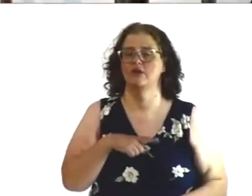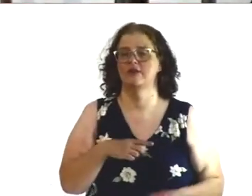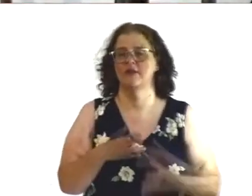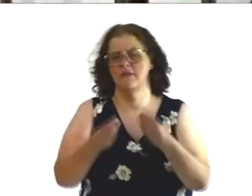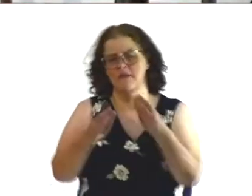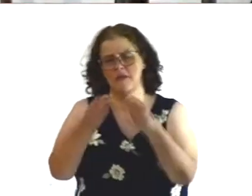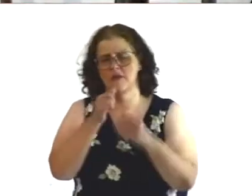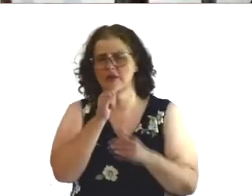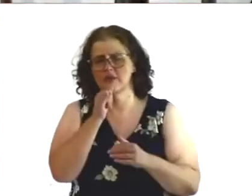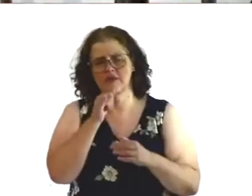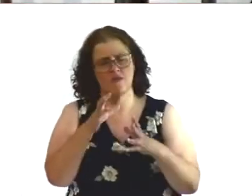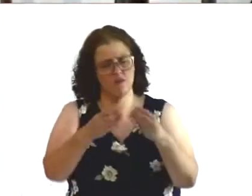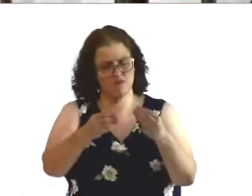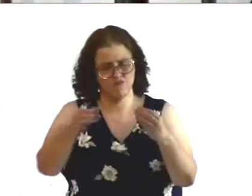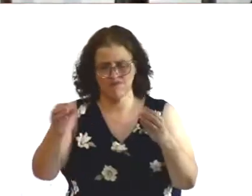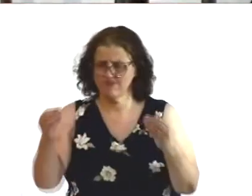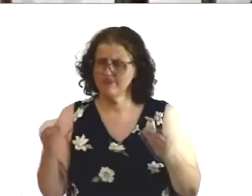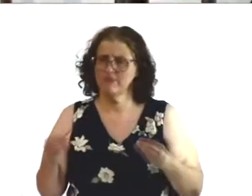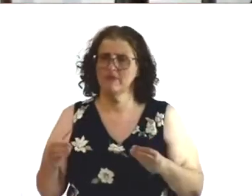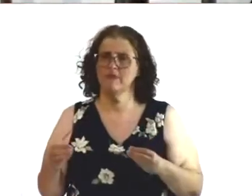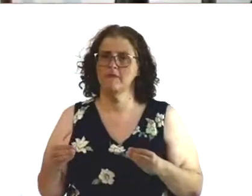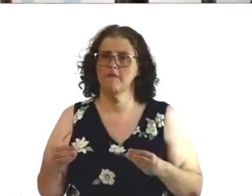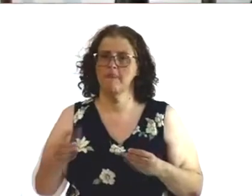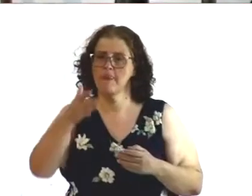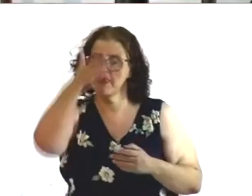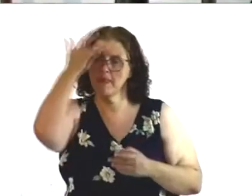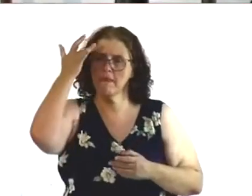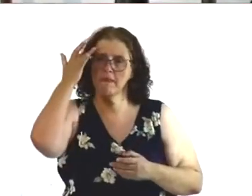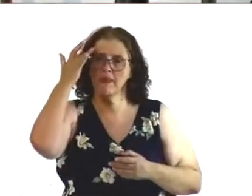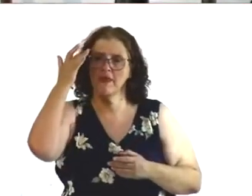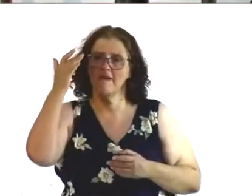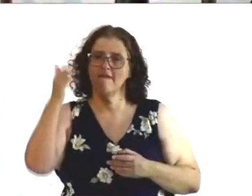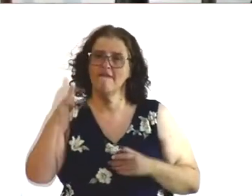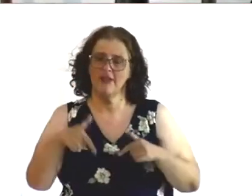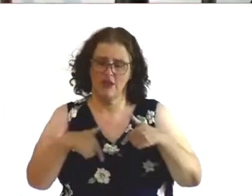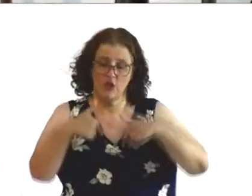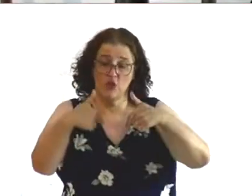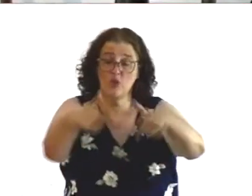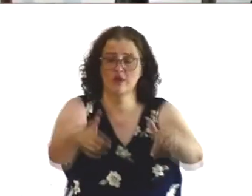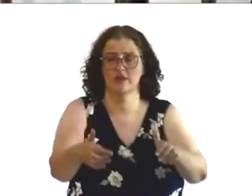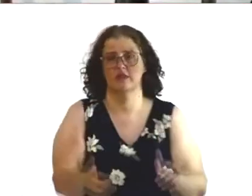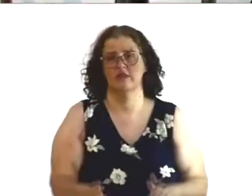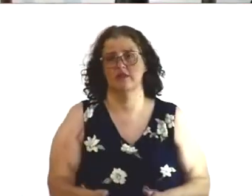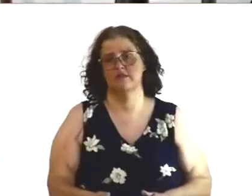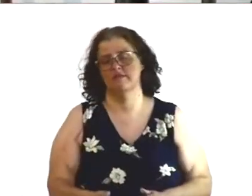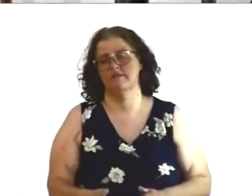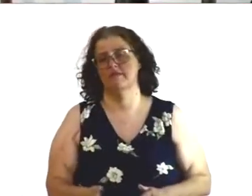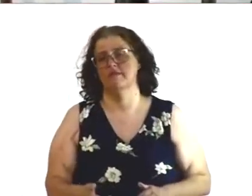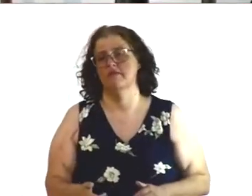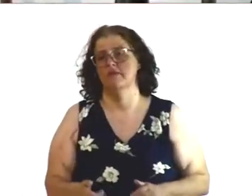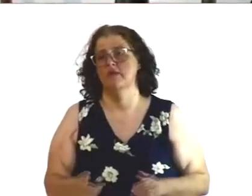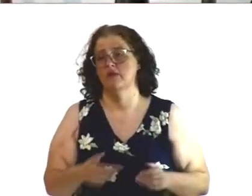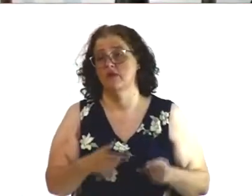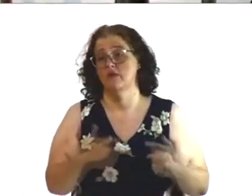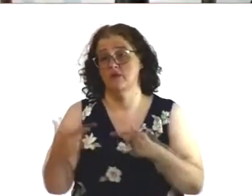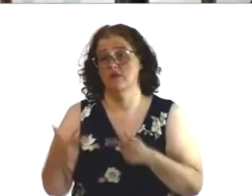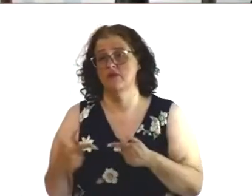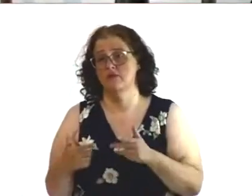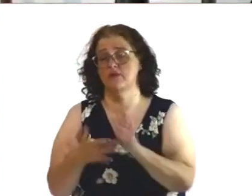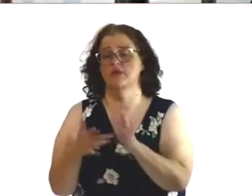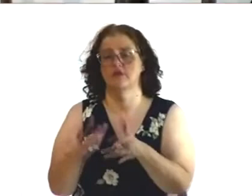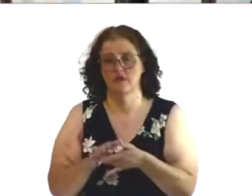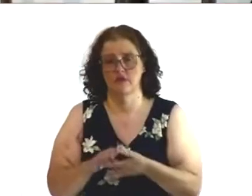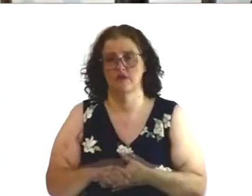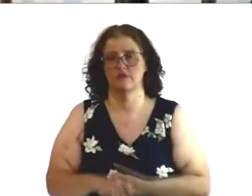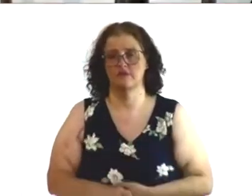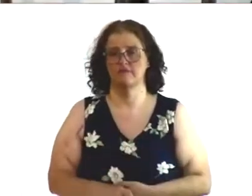nas Escrituras de pessoas que entraram em luta com Jesus. O pior deles é o diabo.